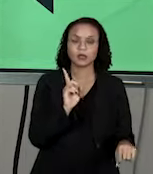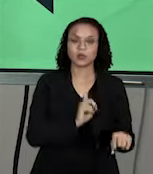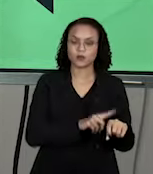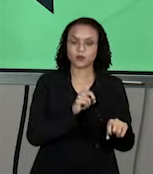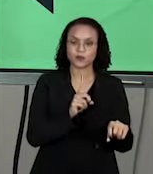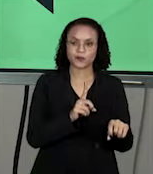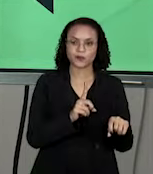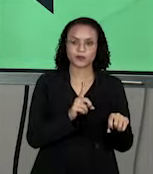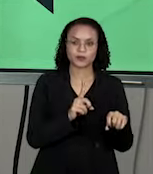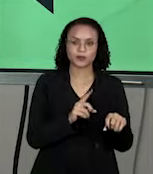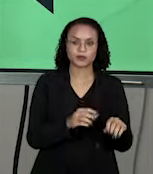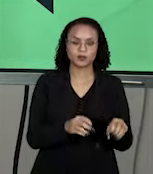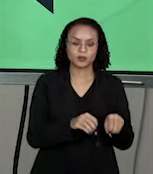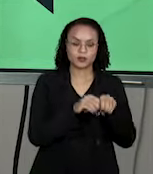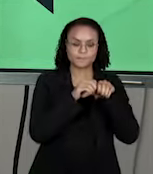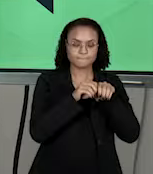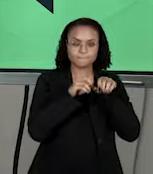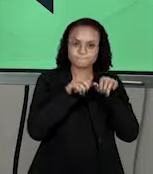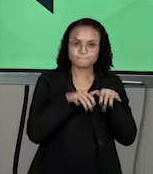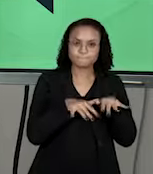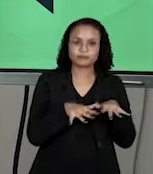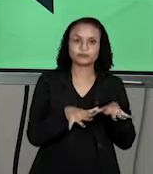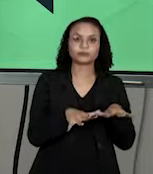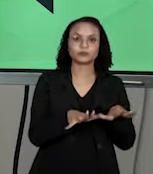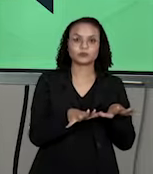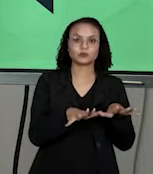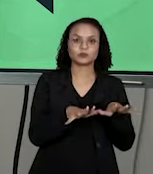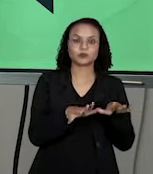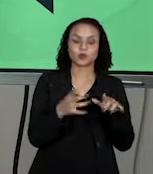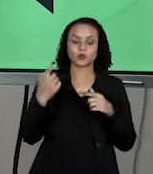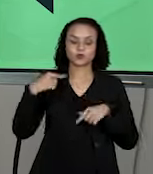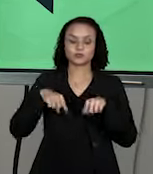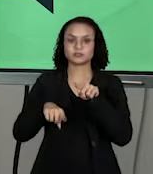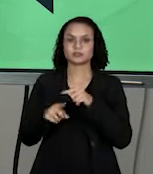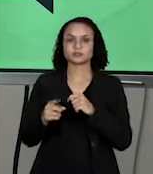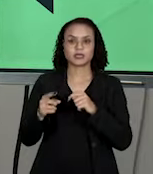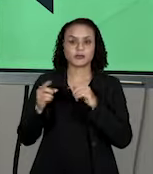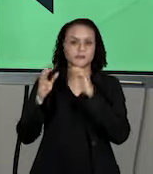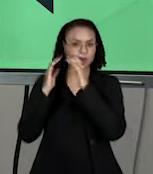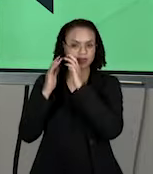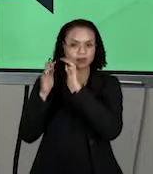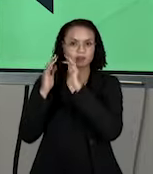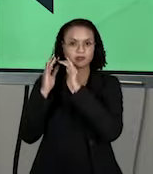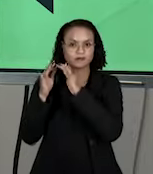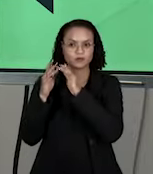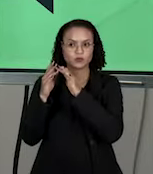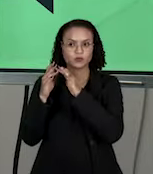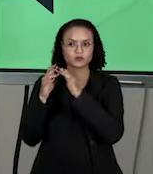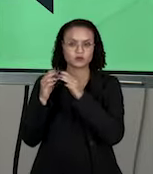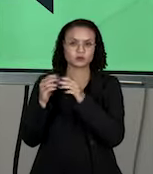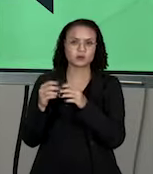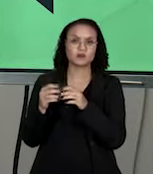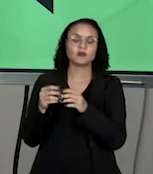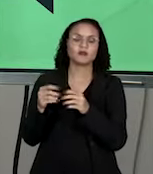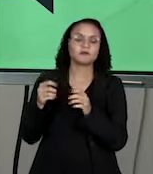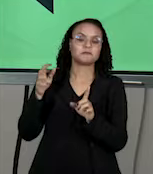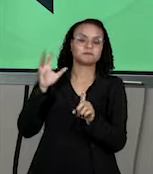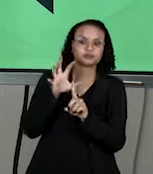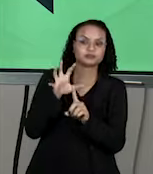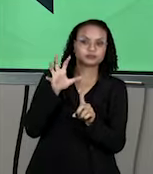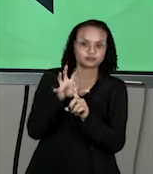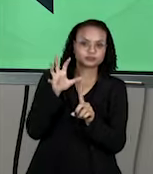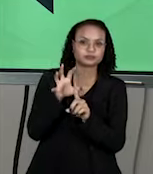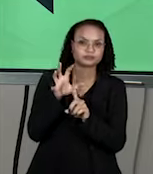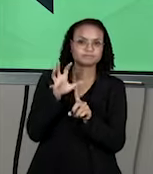ativa o sistema nervoso a atuar, ou seja, a praticar a ação. Então, são dois sistemas que